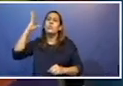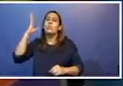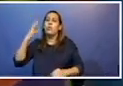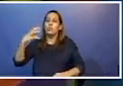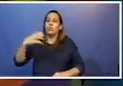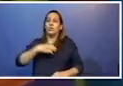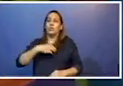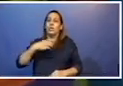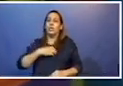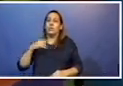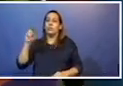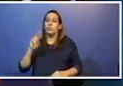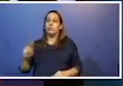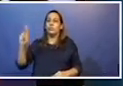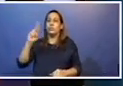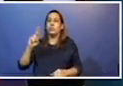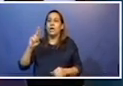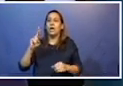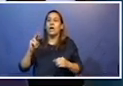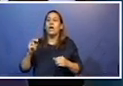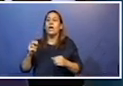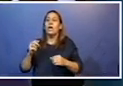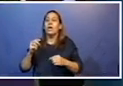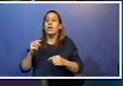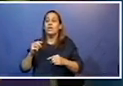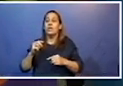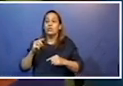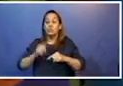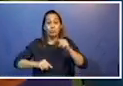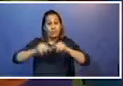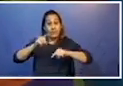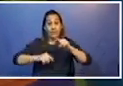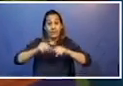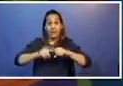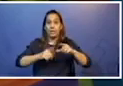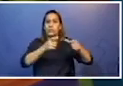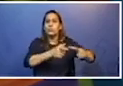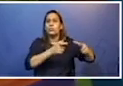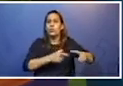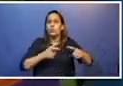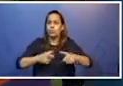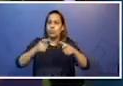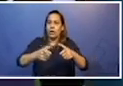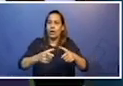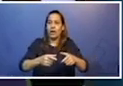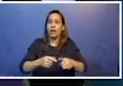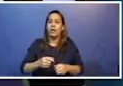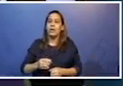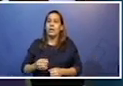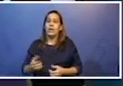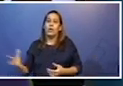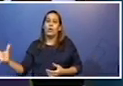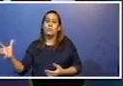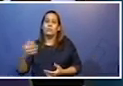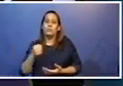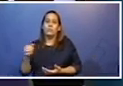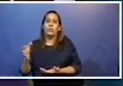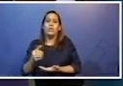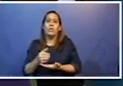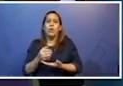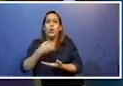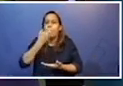descobriram formas de utilizar os ricos recursos de suas regiões. Eles passaram a coletar